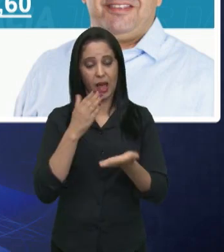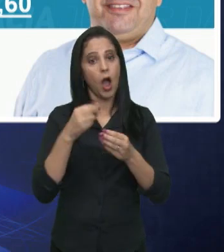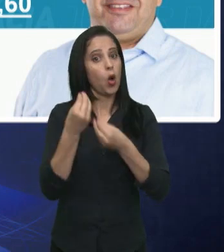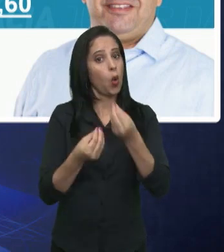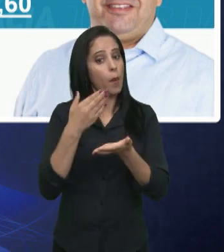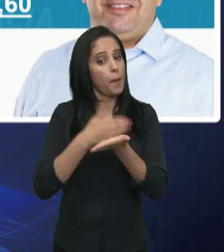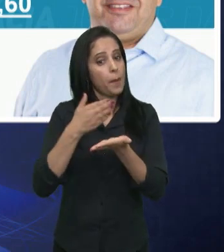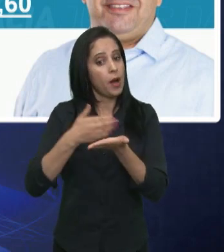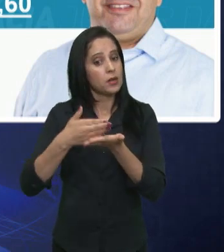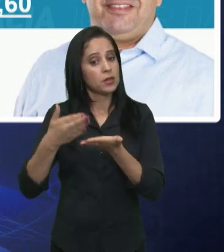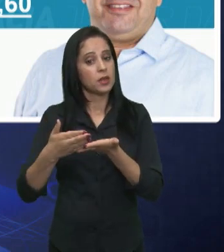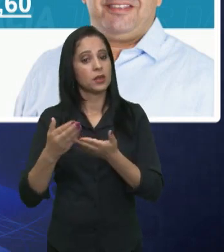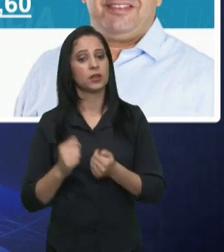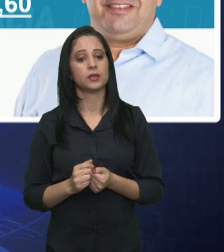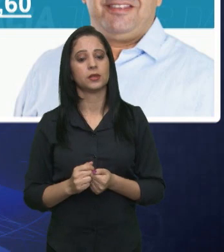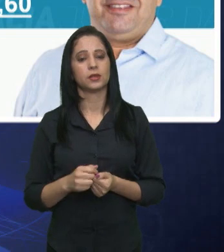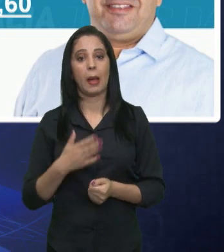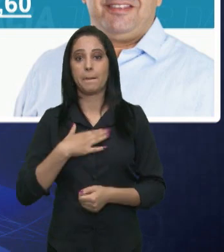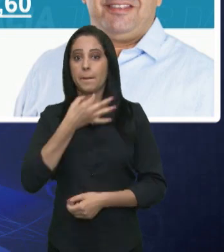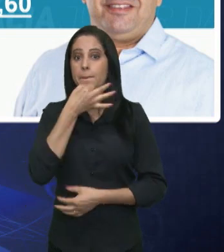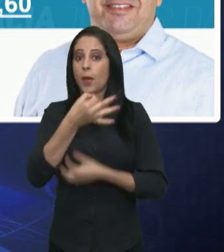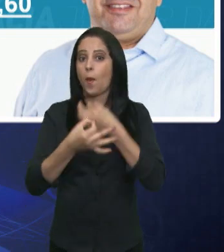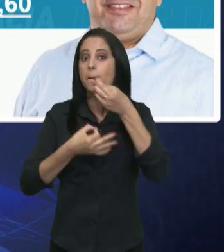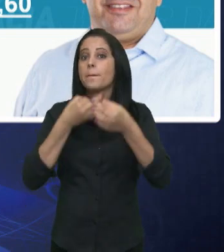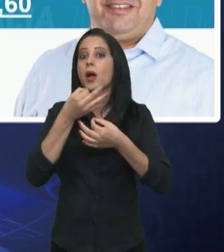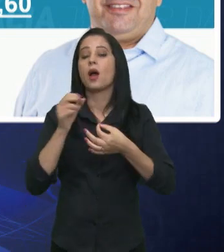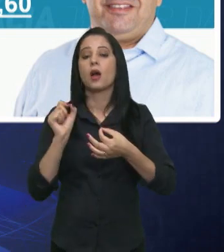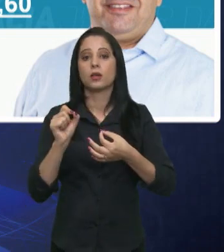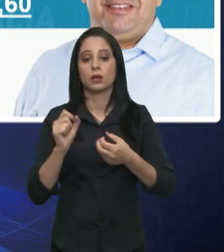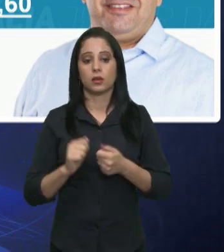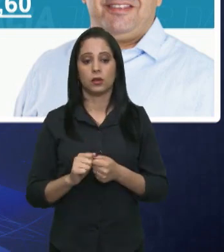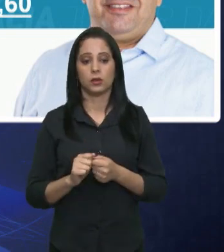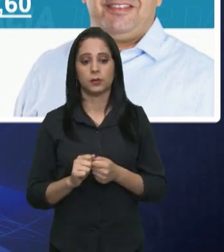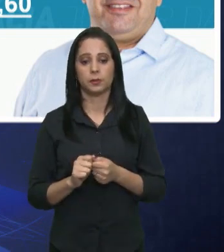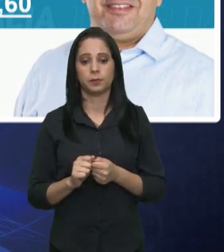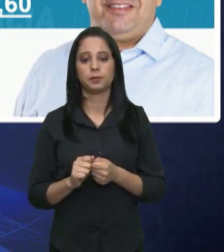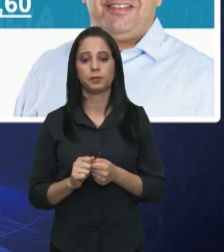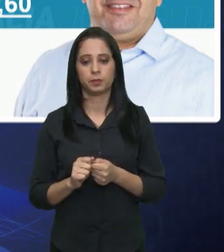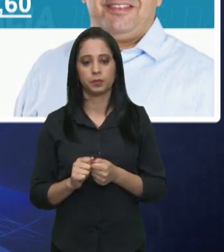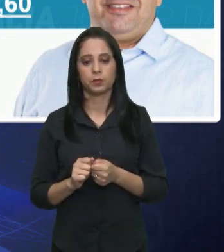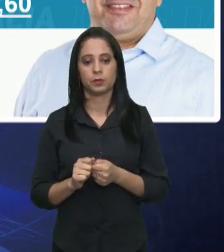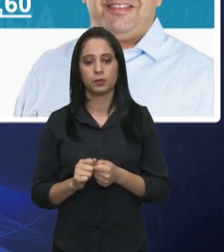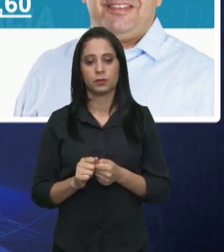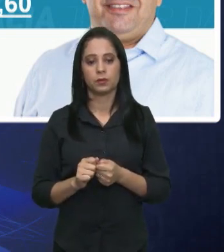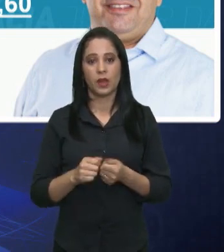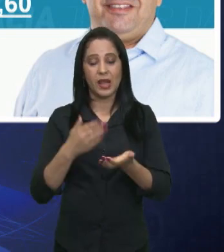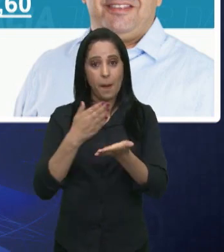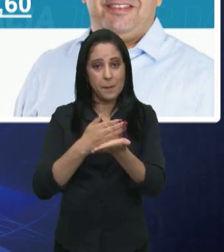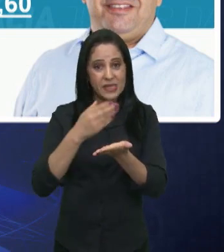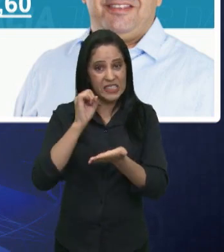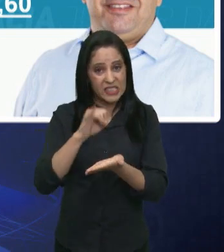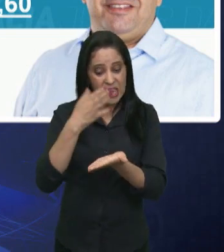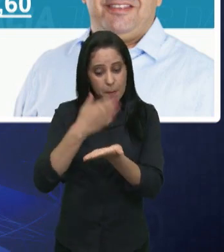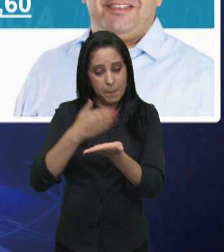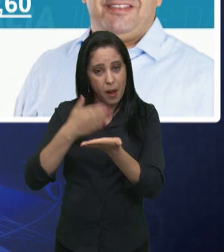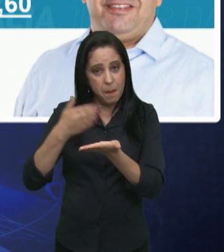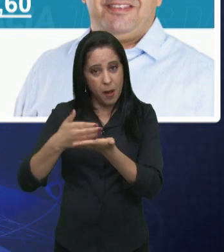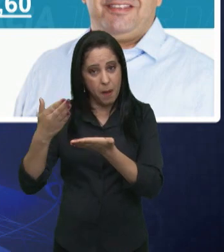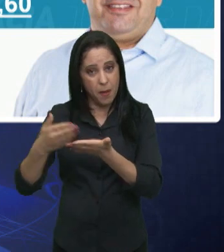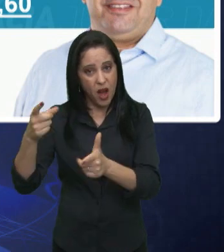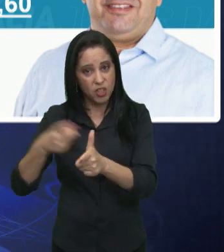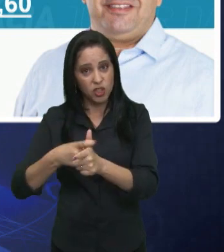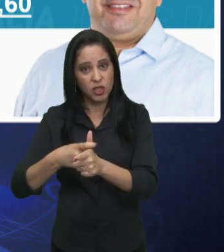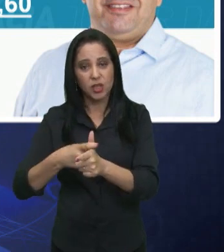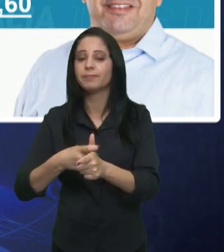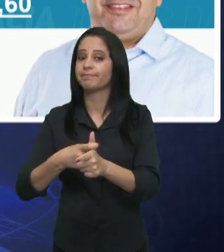parcelamento. Que, no meu ver, o parcelamento, ele traz um dano para a cidade. Como o vereador